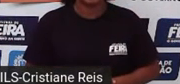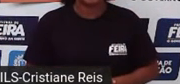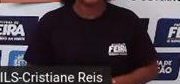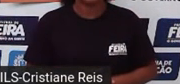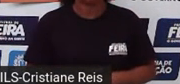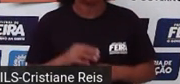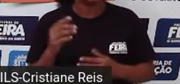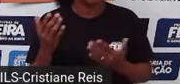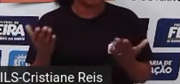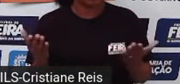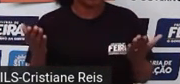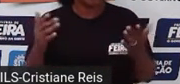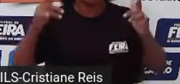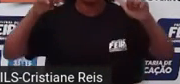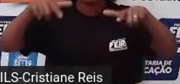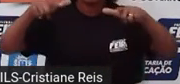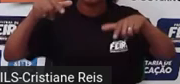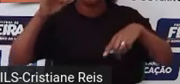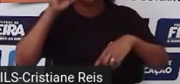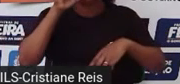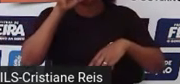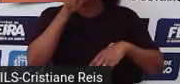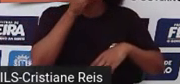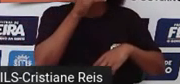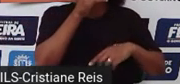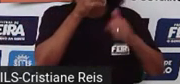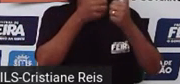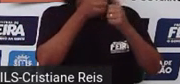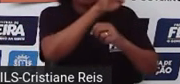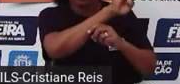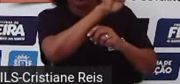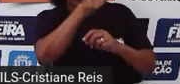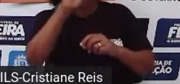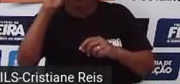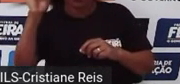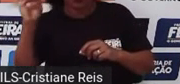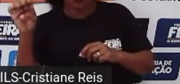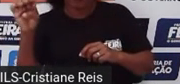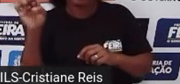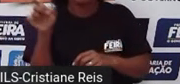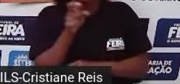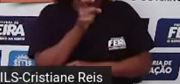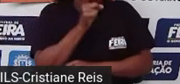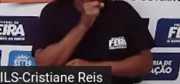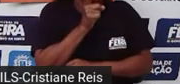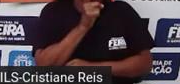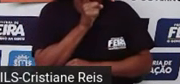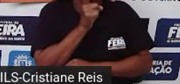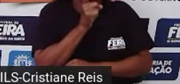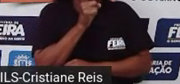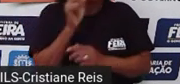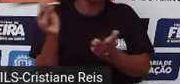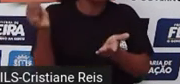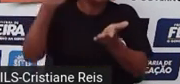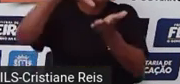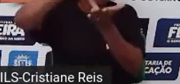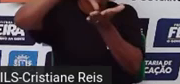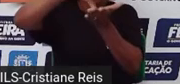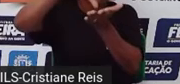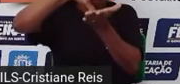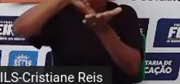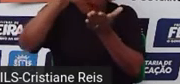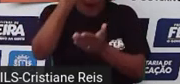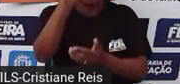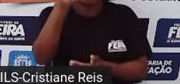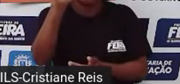os mais quentes é claro mais próximos da linha do Equador e os mais frios próximos do ciclo do Círculo Polar Ártico é